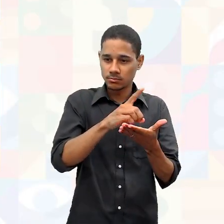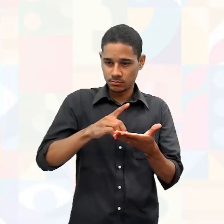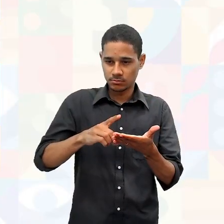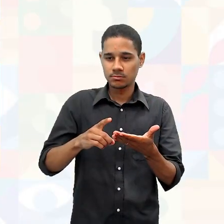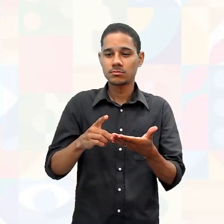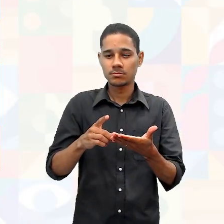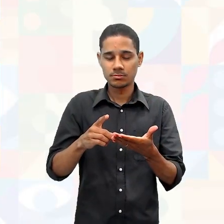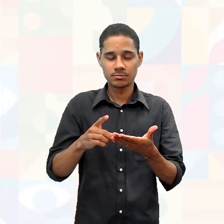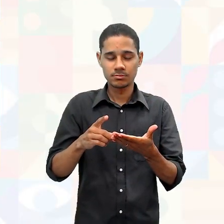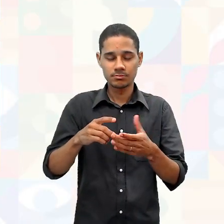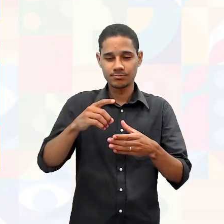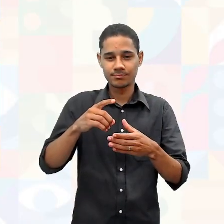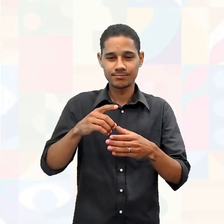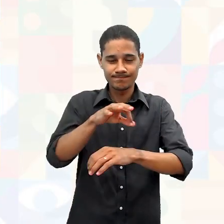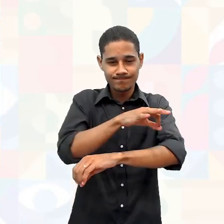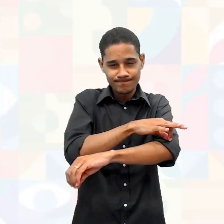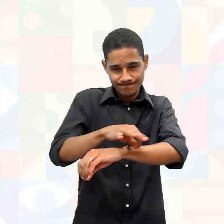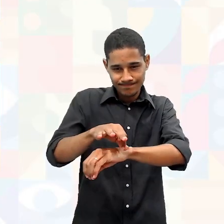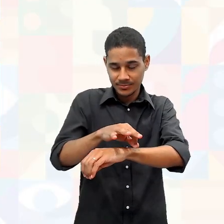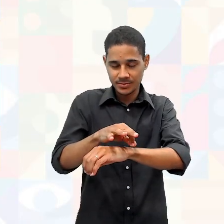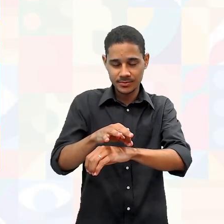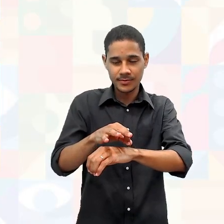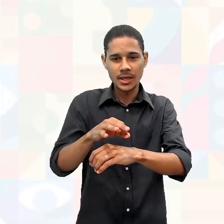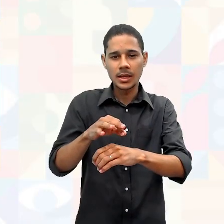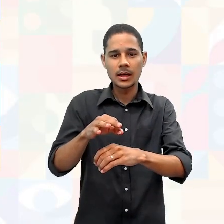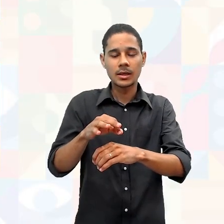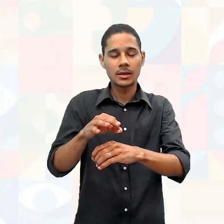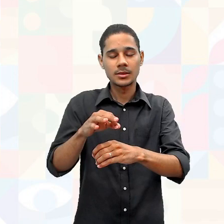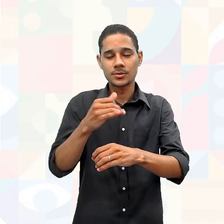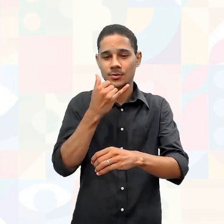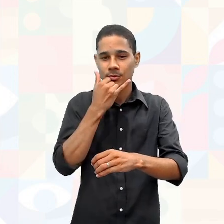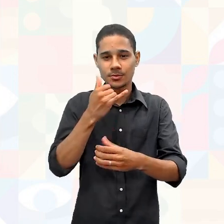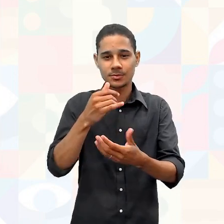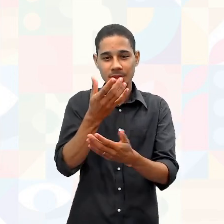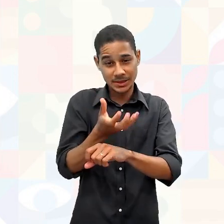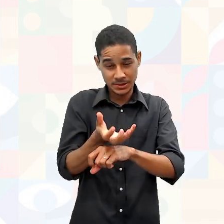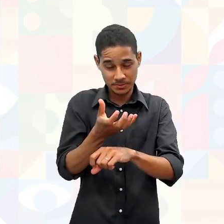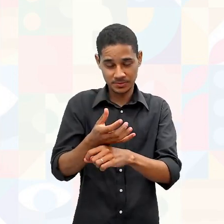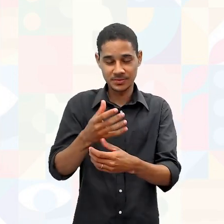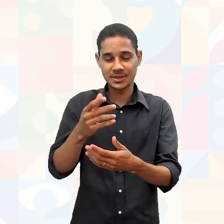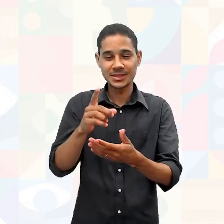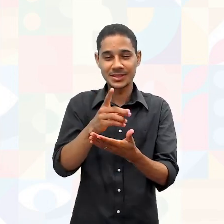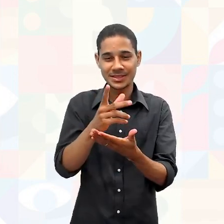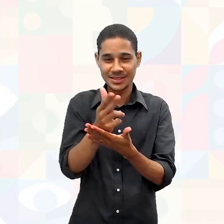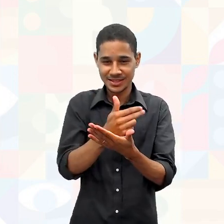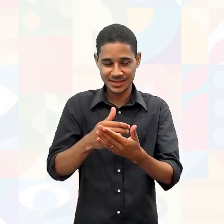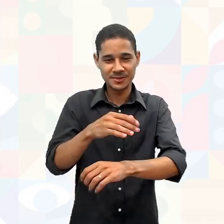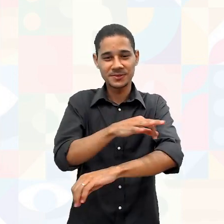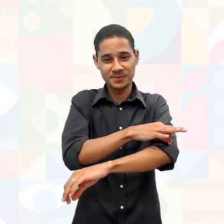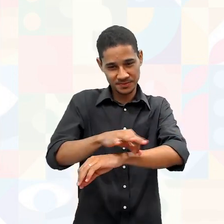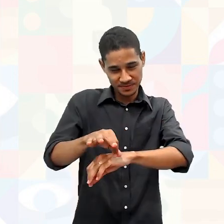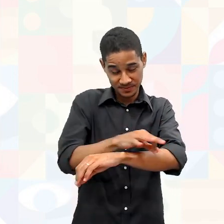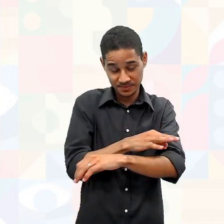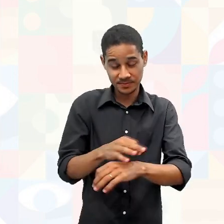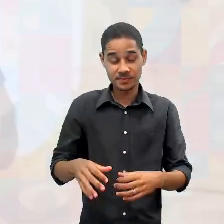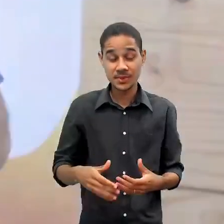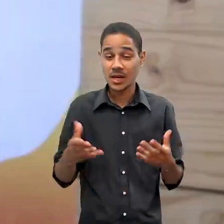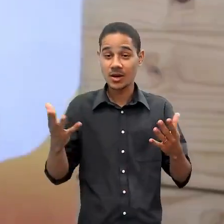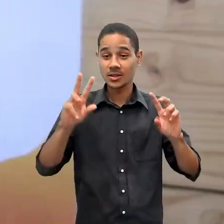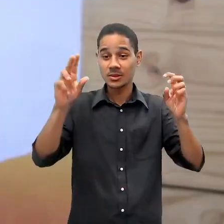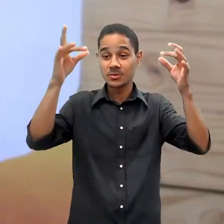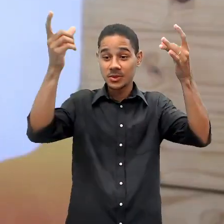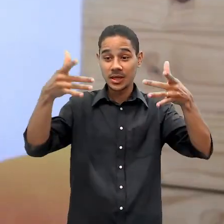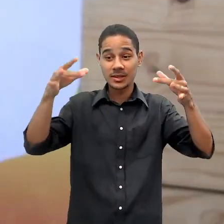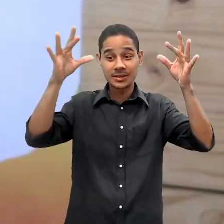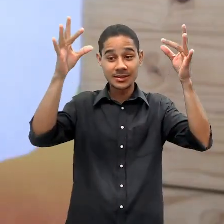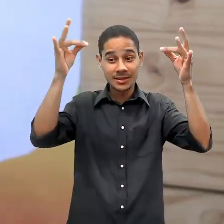de detalhamento e especificações técnicas. Os detalhamentos e especificações técnicas na área de design de interiores são muito